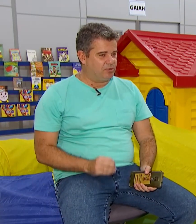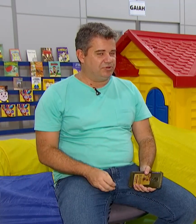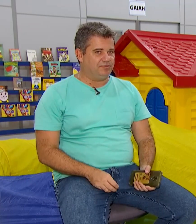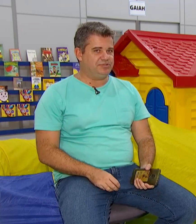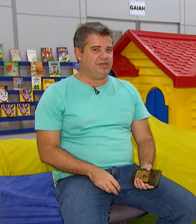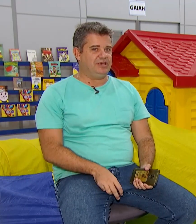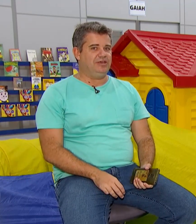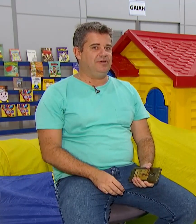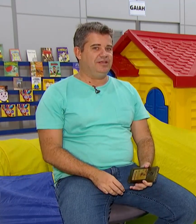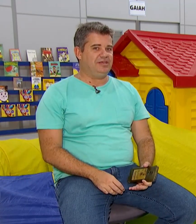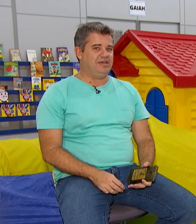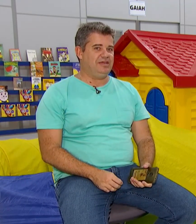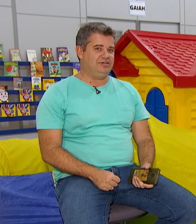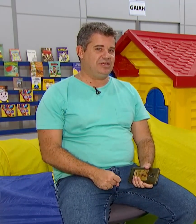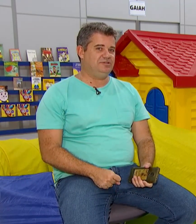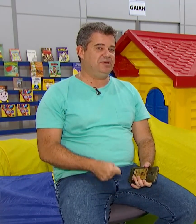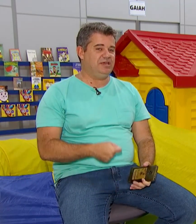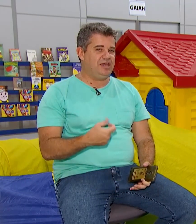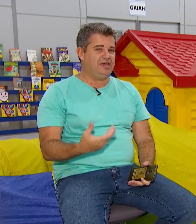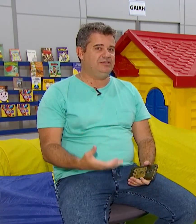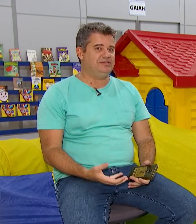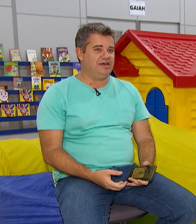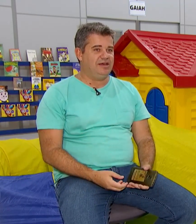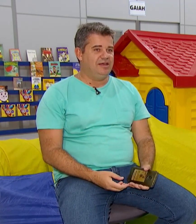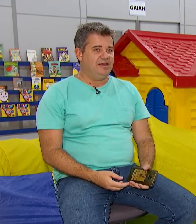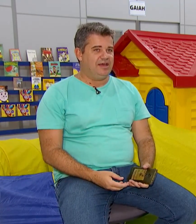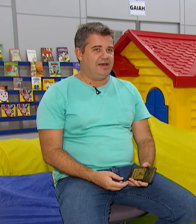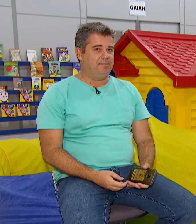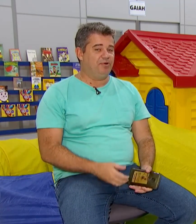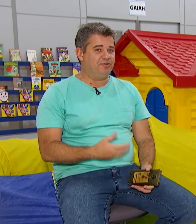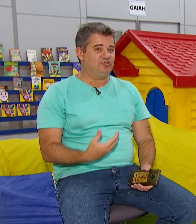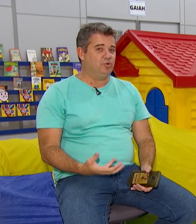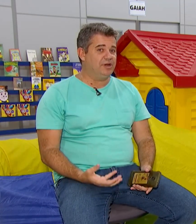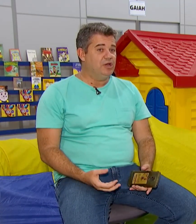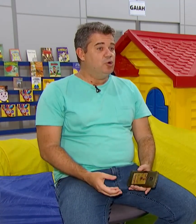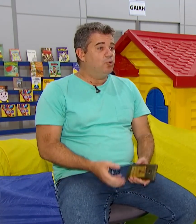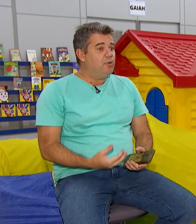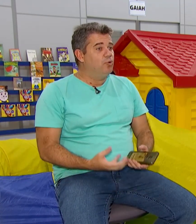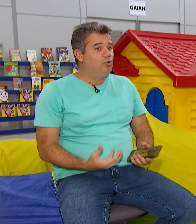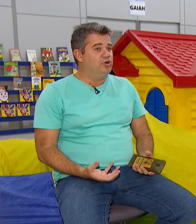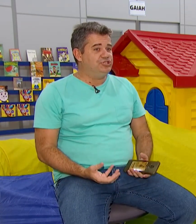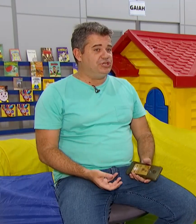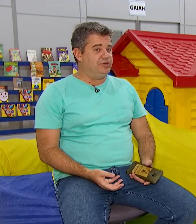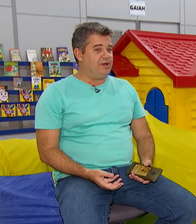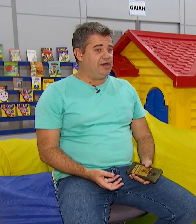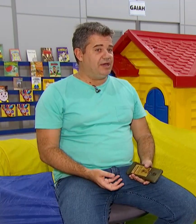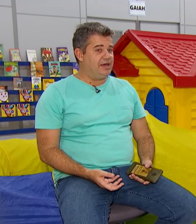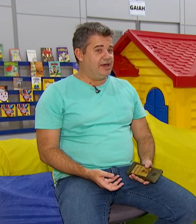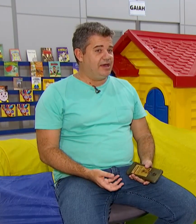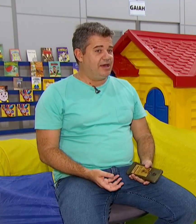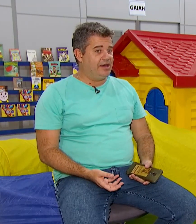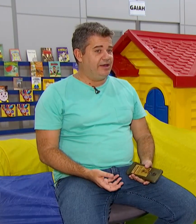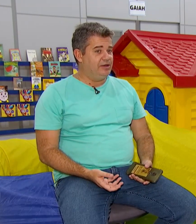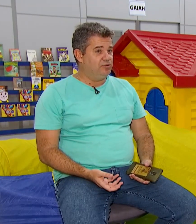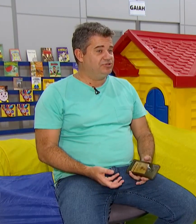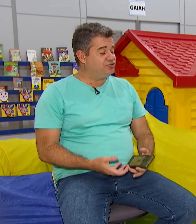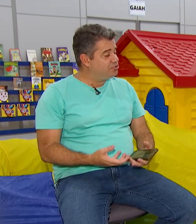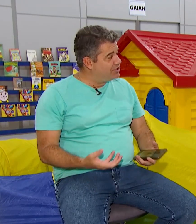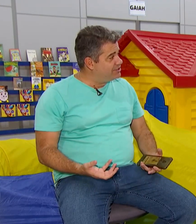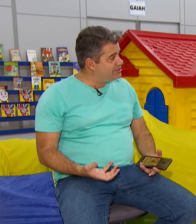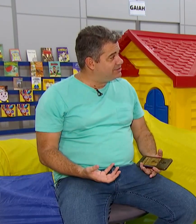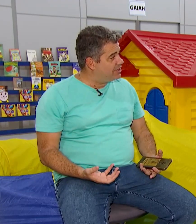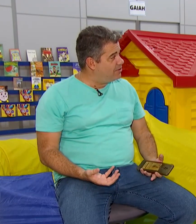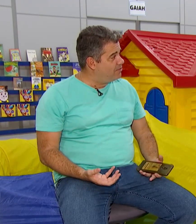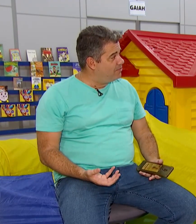eu te fazer uma pergunta, você que tem já experiência, professor, como hoje